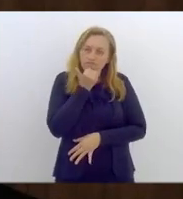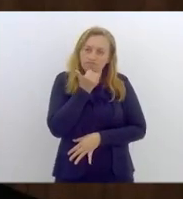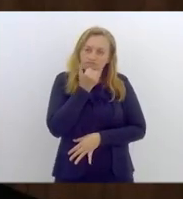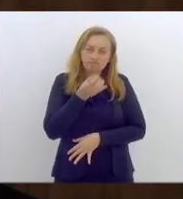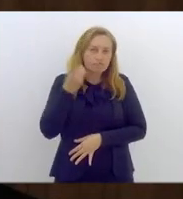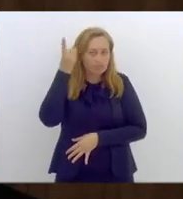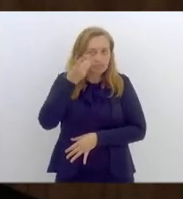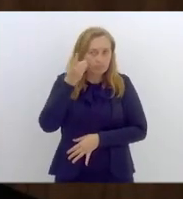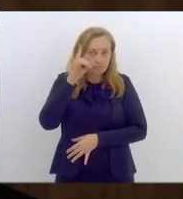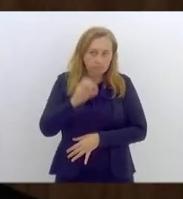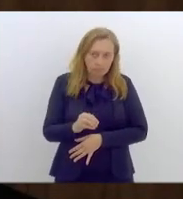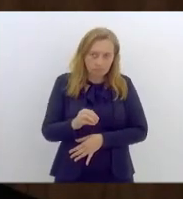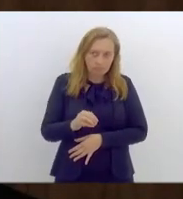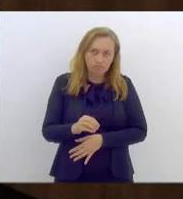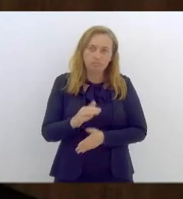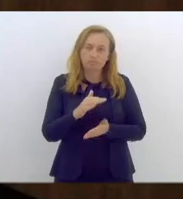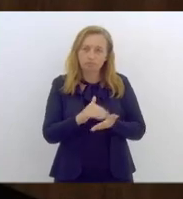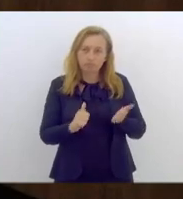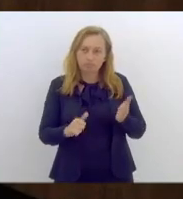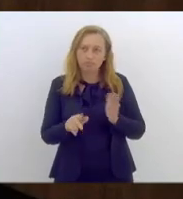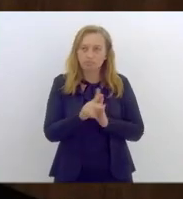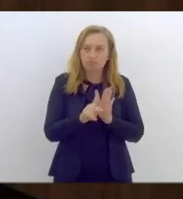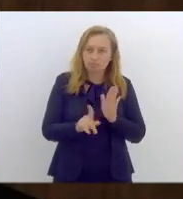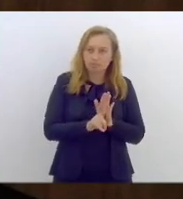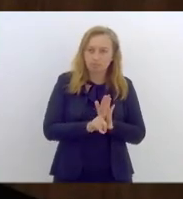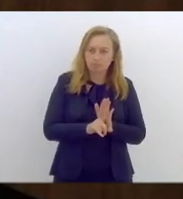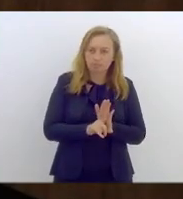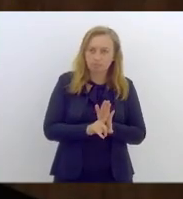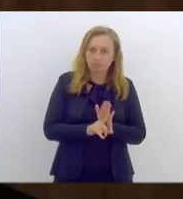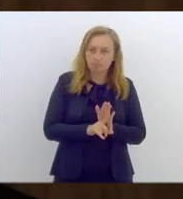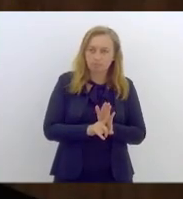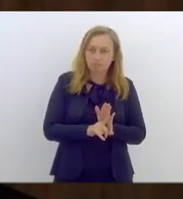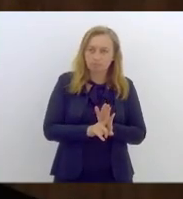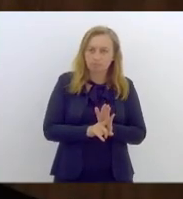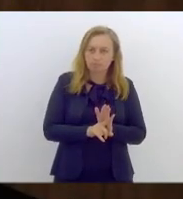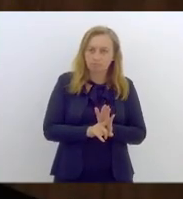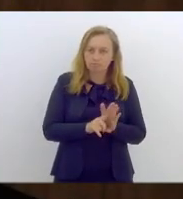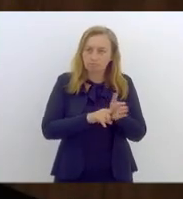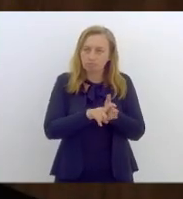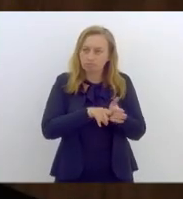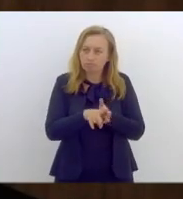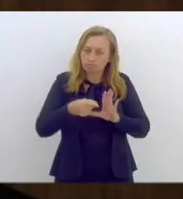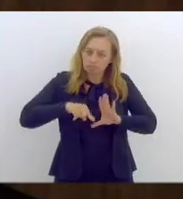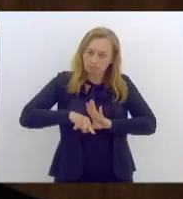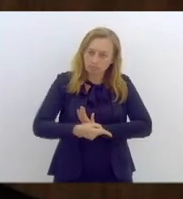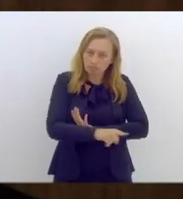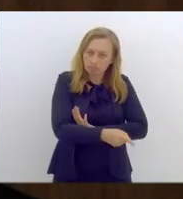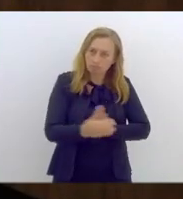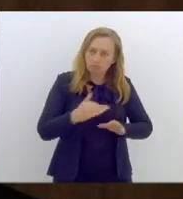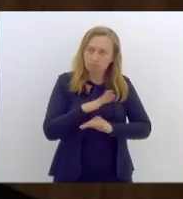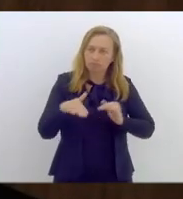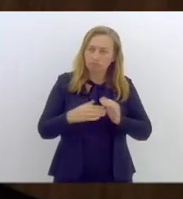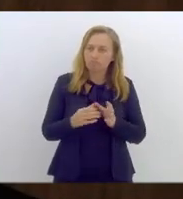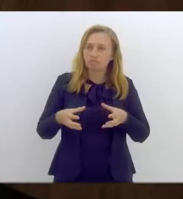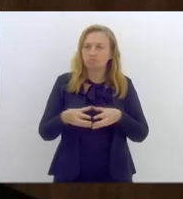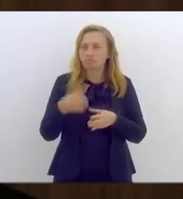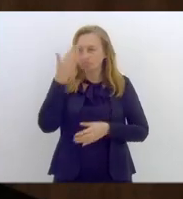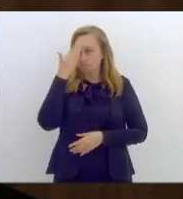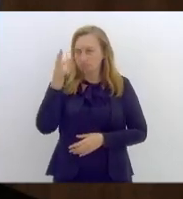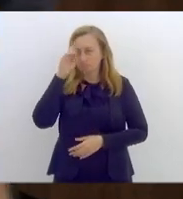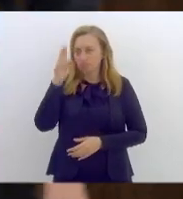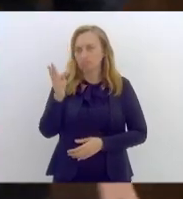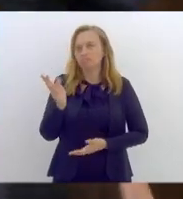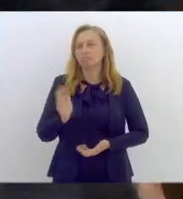Deputado Marcelo Dino para retirar o projeto de pauta e para fazer com que uma análise mais detalhadas em todas as comissões Muito